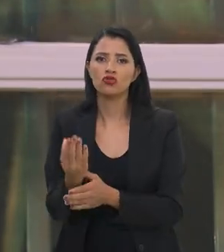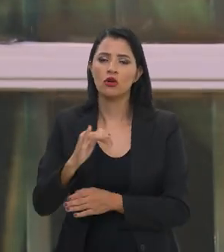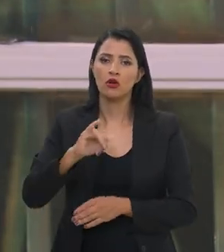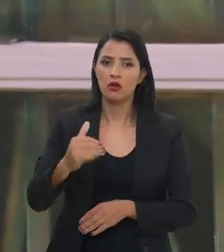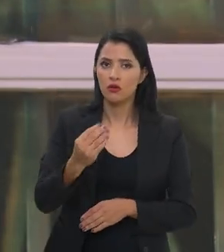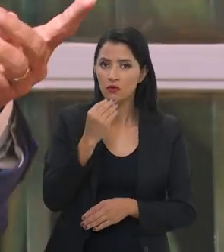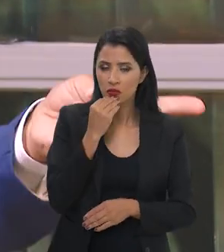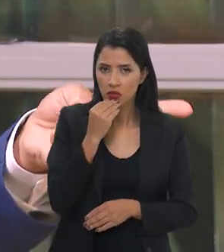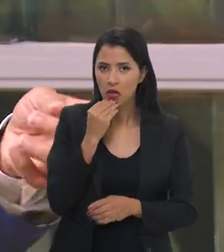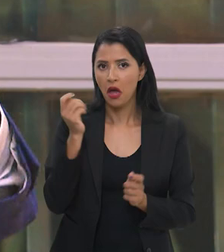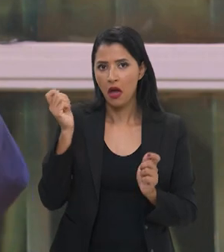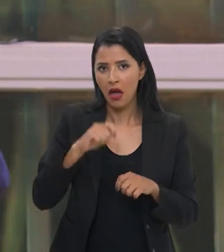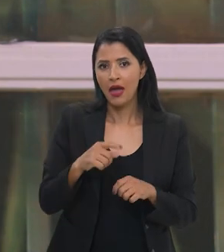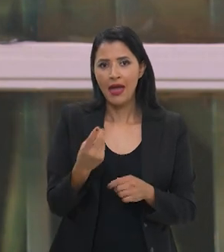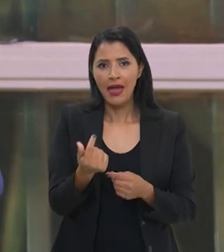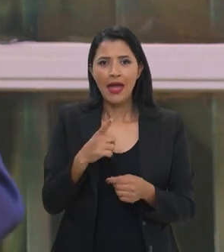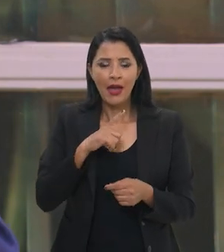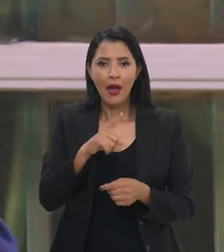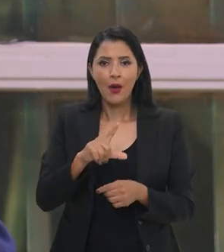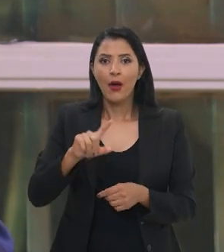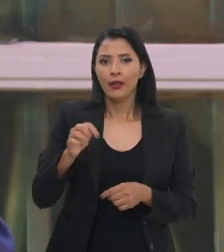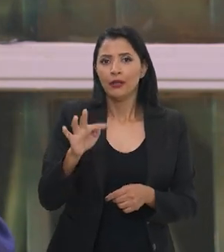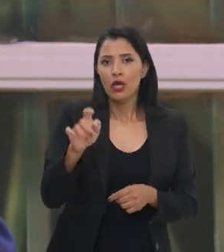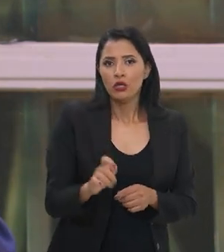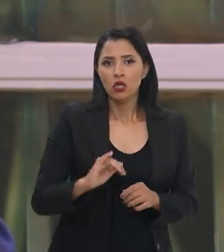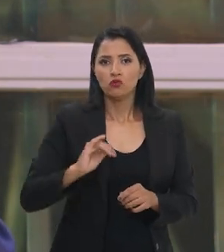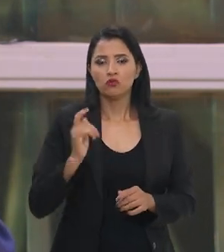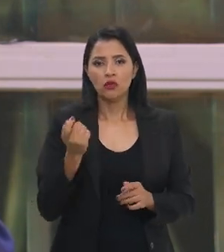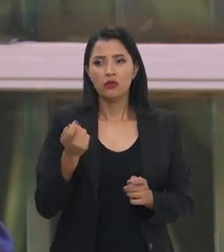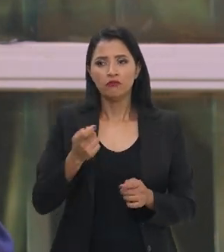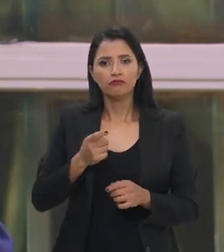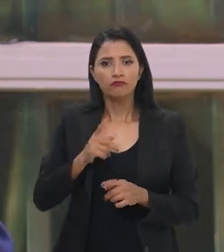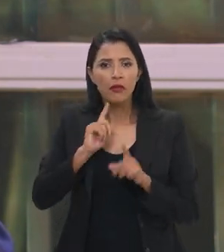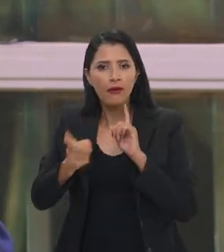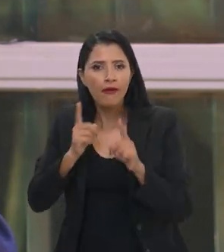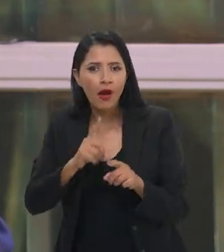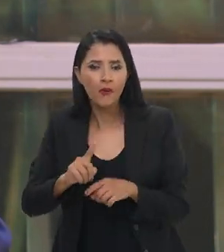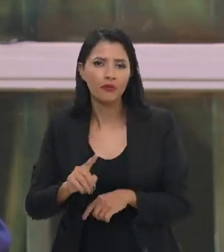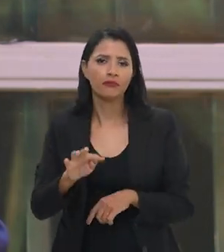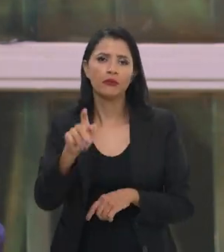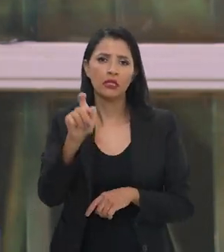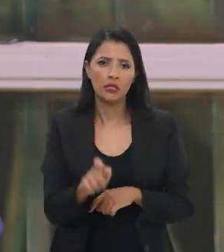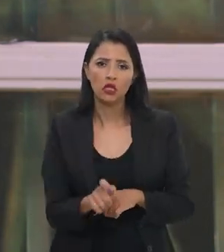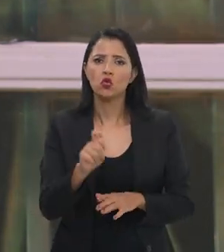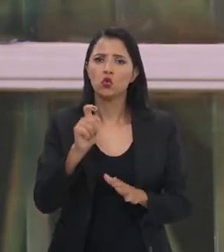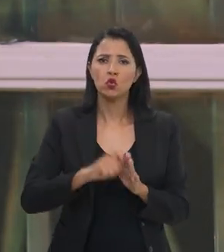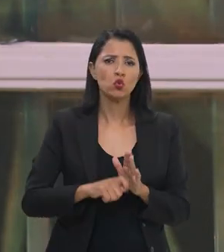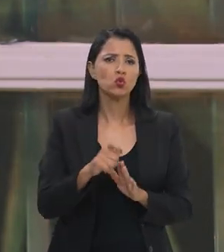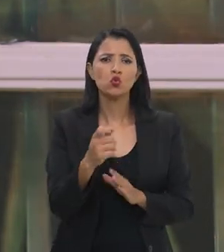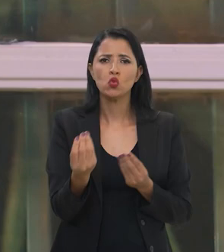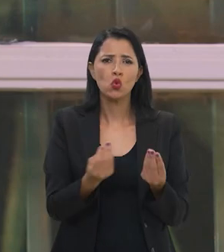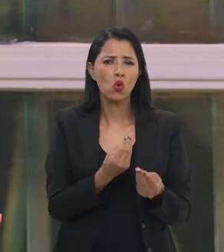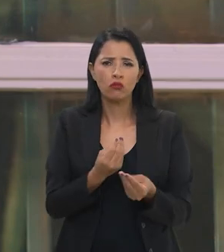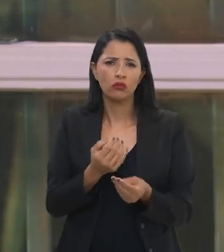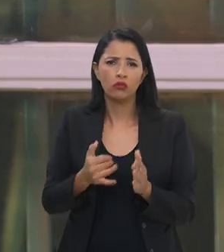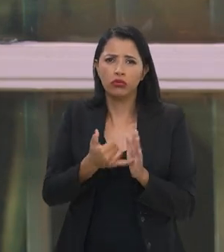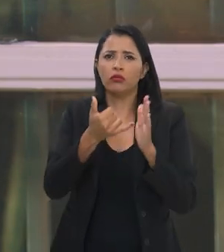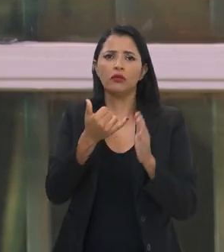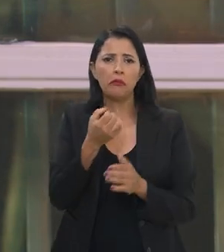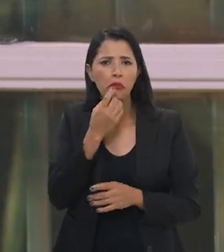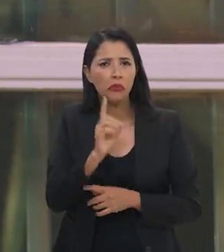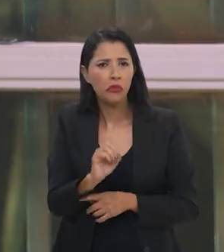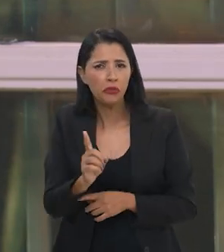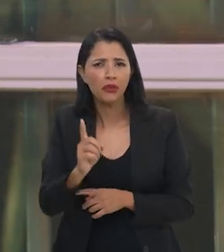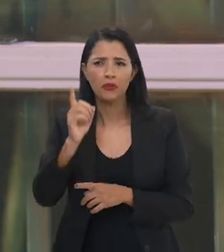um país de abordar quando ele faz a grita contra a taxa de juro ele tem razão não é razoável um país